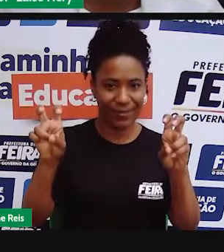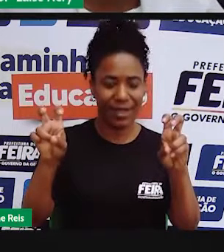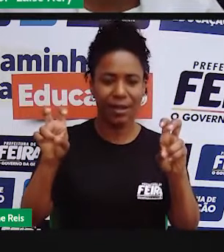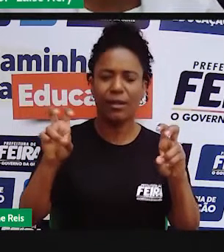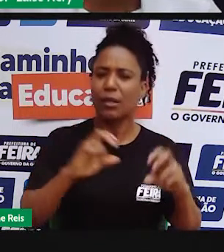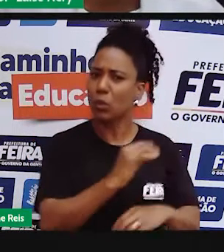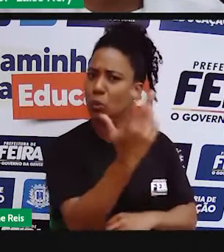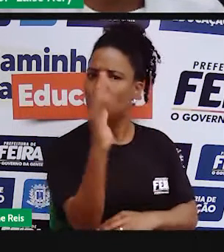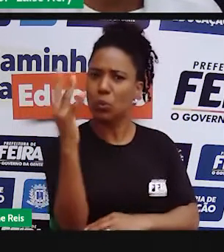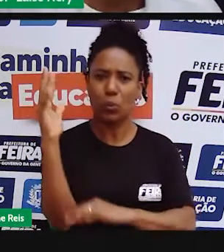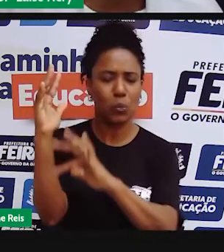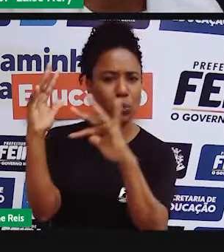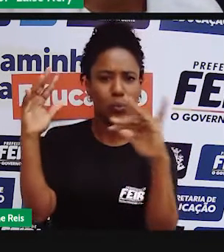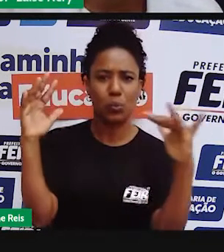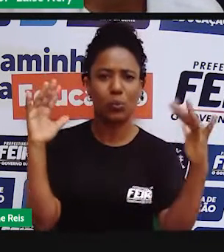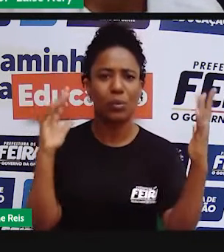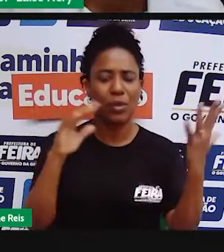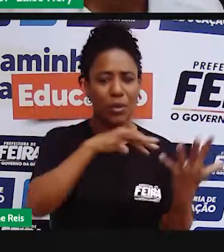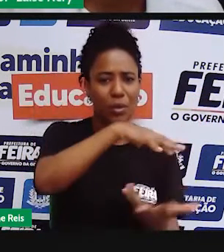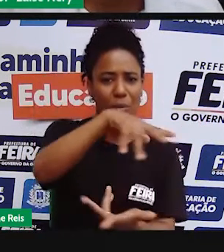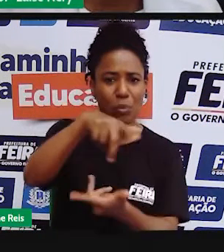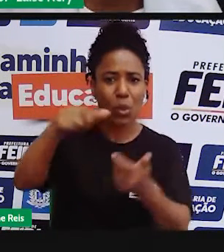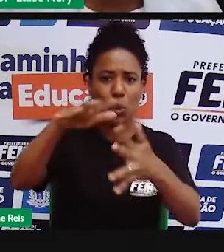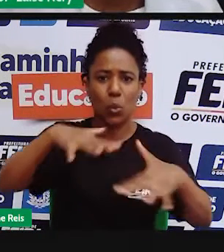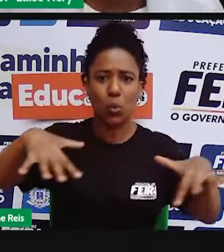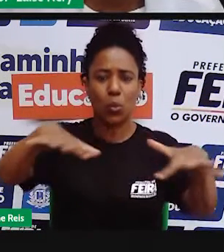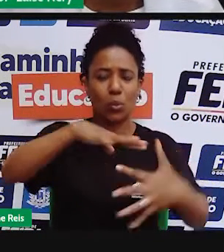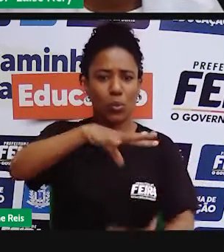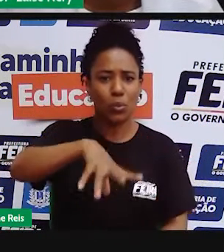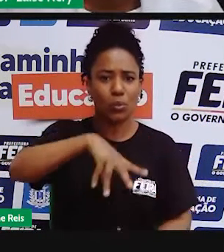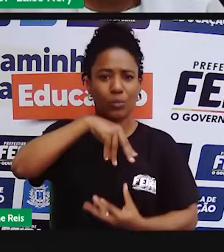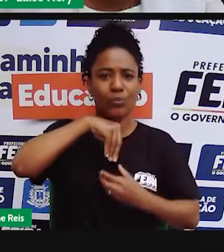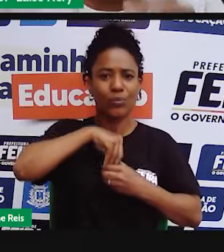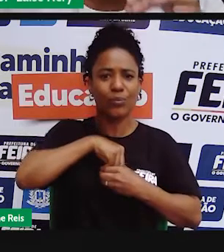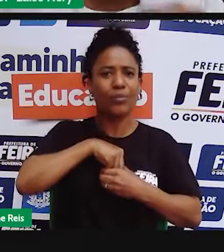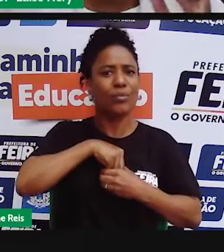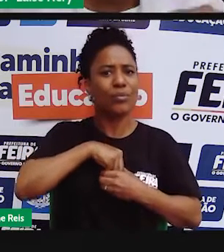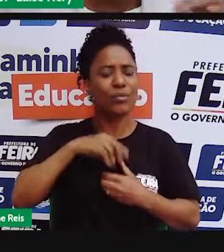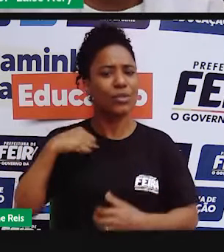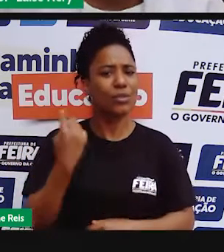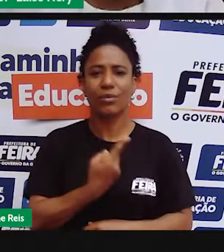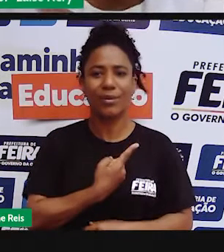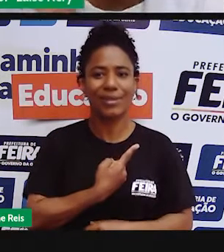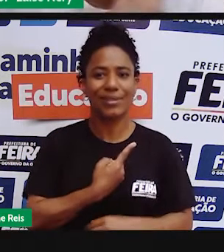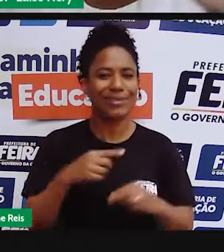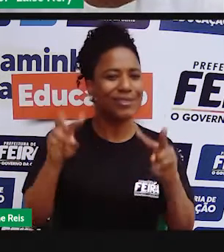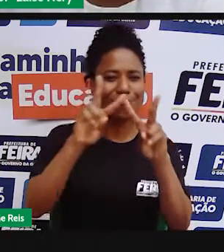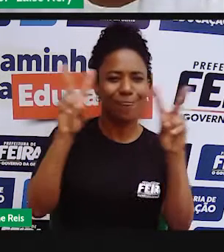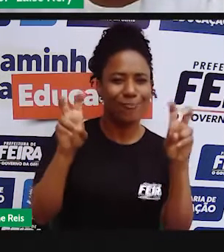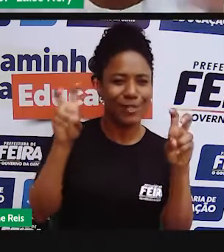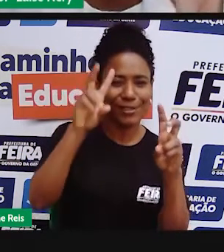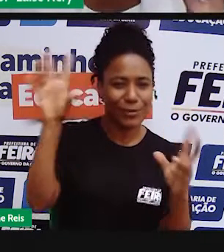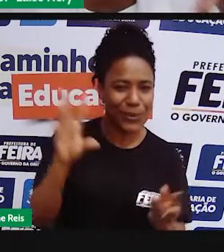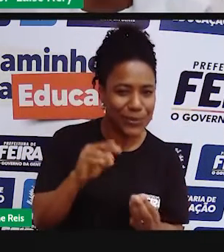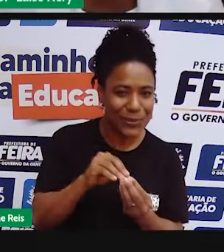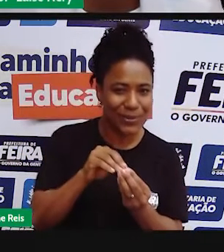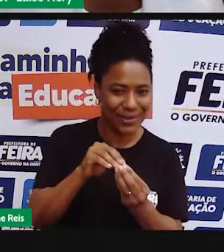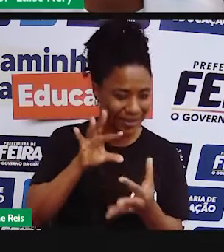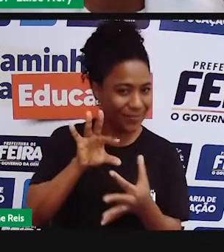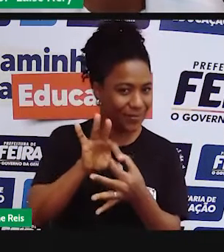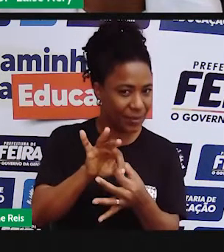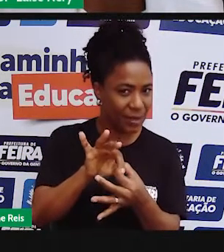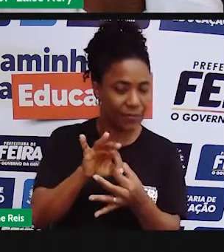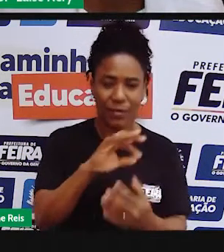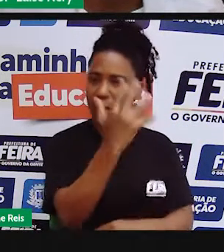natureza faz parte de nós. E pensando nisso, alguém criou essa frase, resumiu tudo nessa